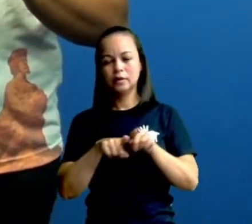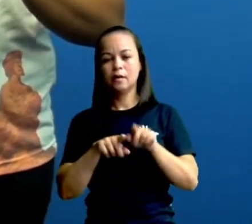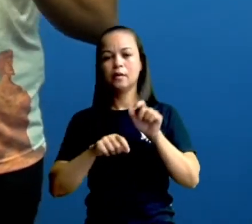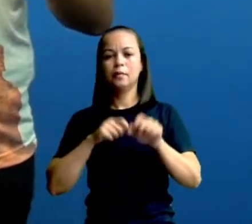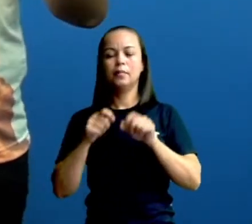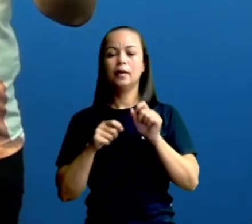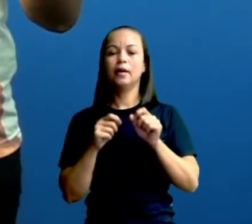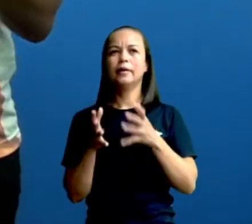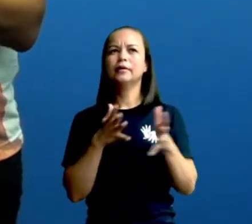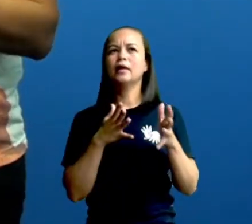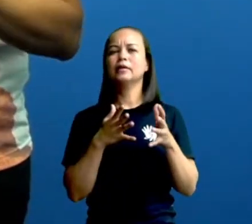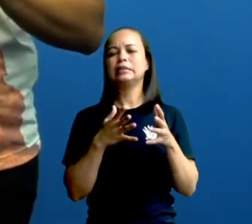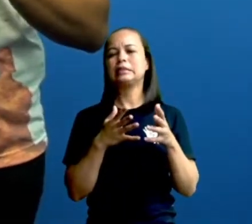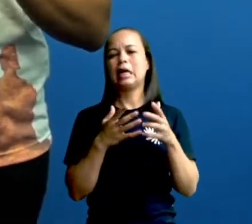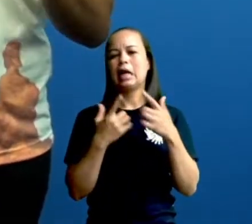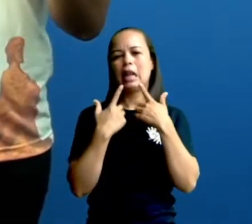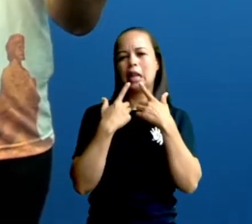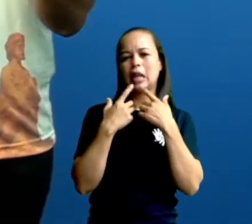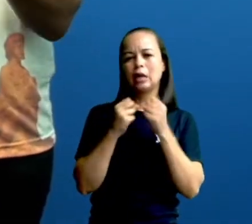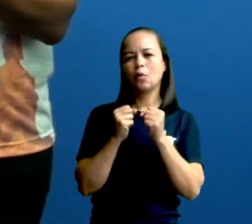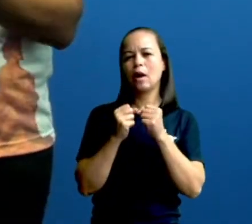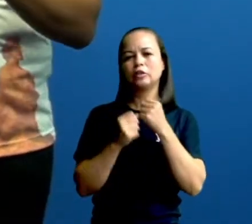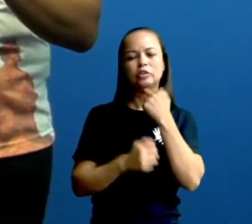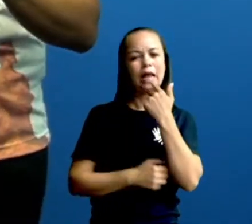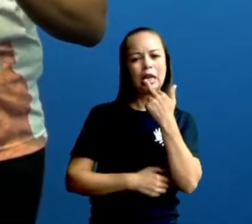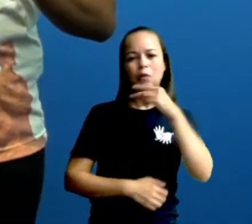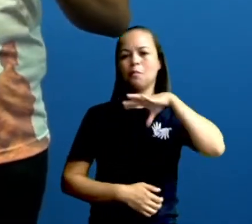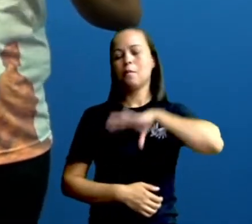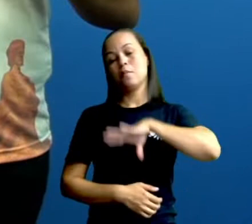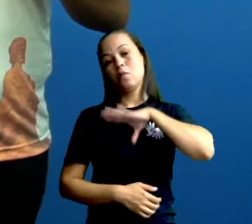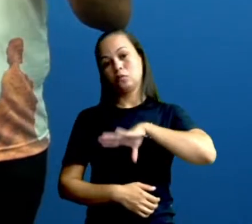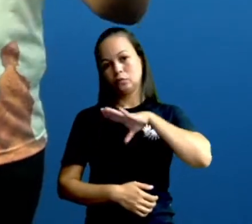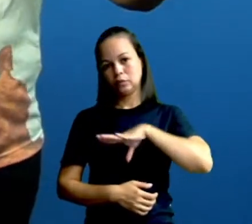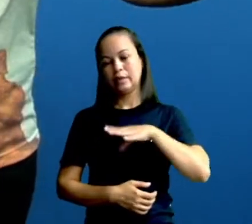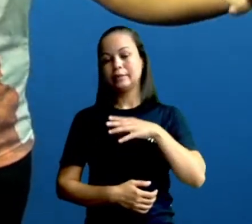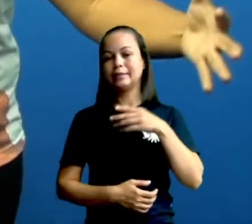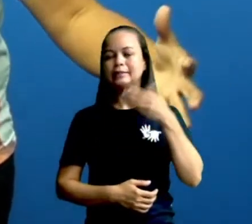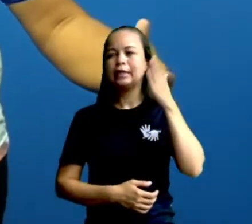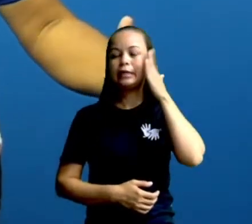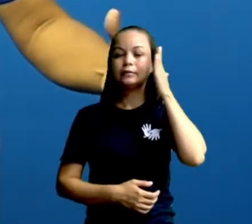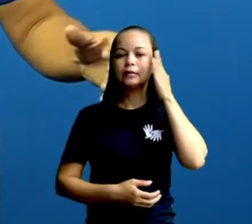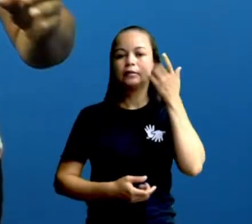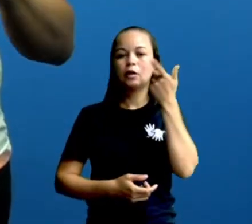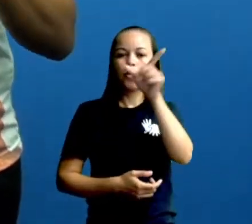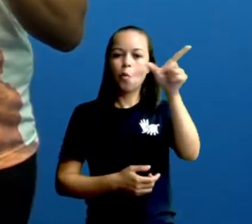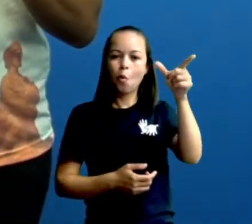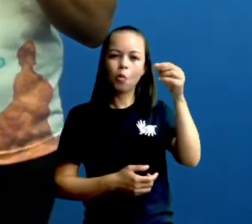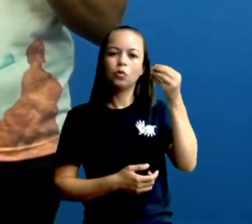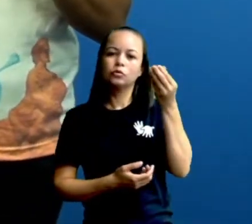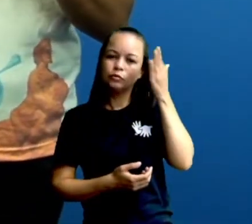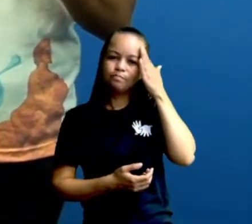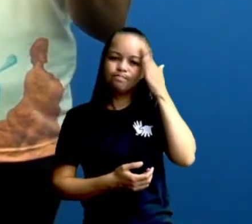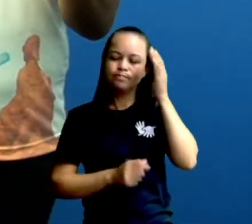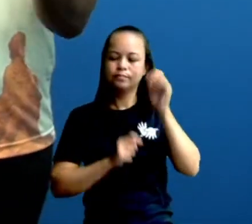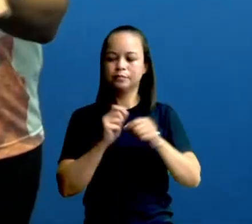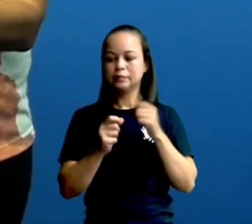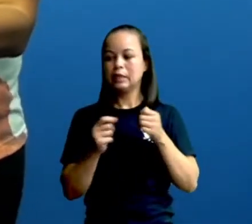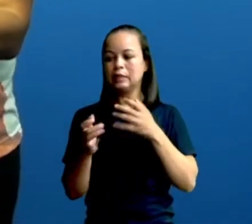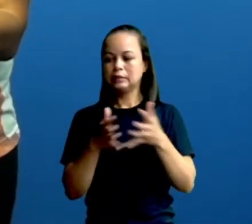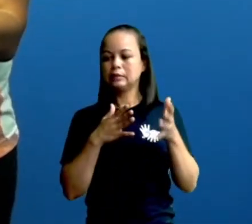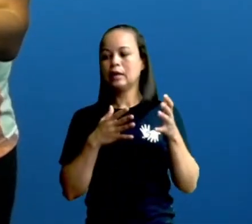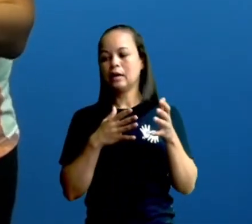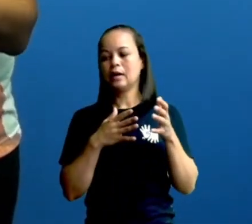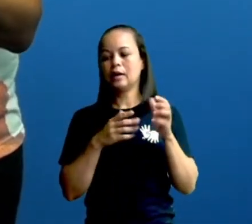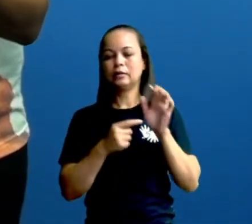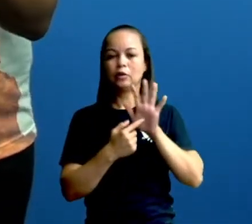nossa linguagem, a questão da língua portuguesa, a questão da gente intercambiar com outros saberes. Vamos ver um pouquinho da etimologia